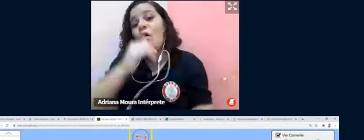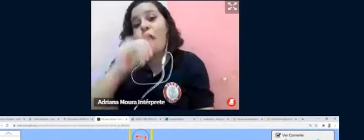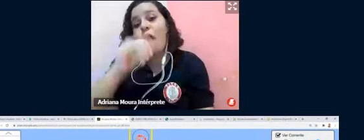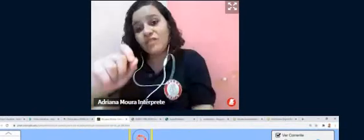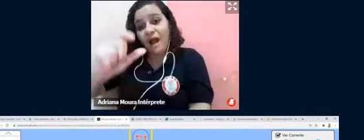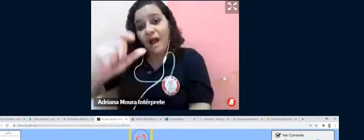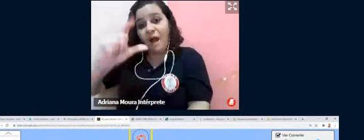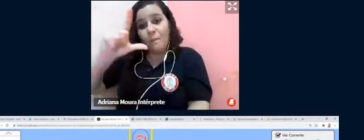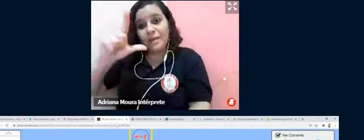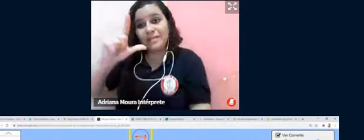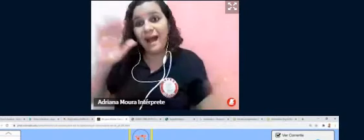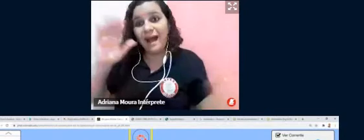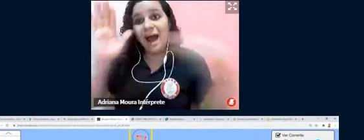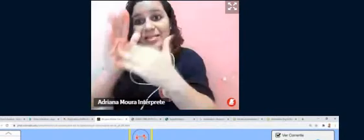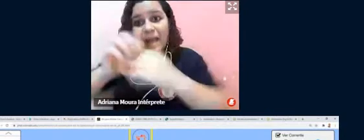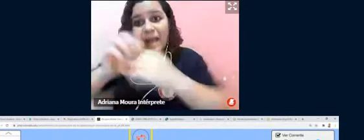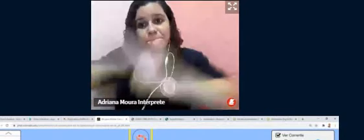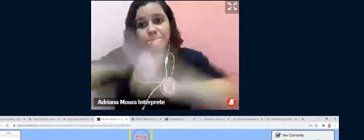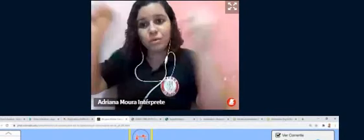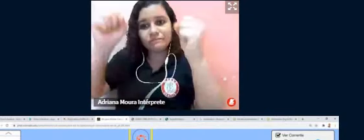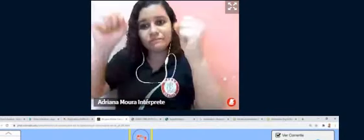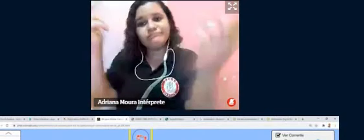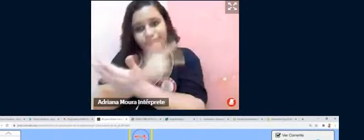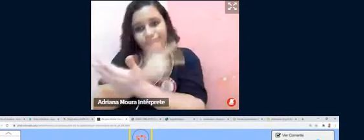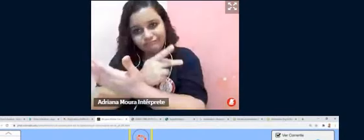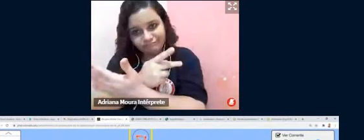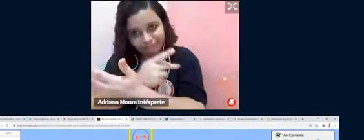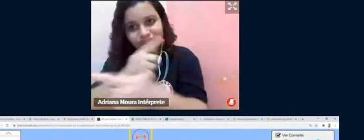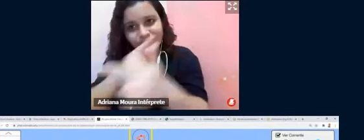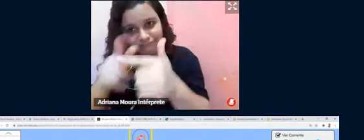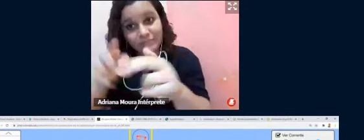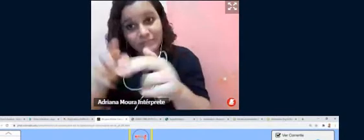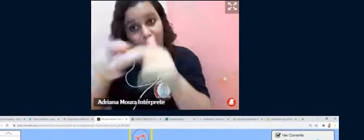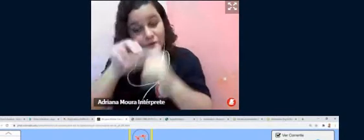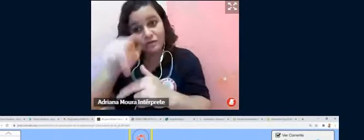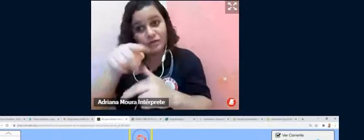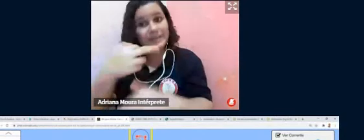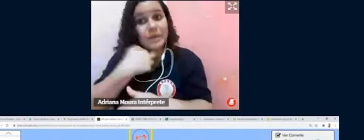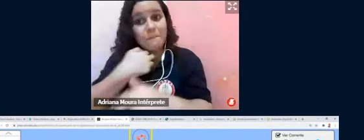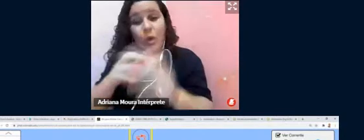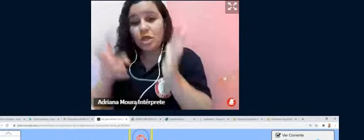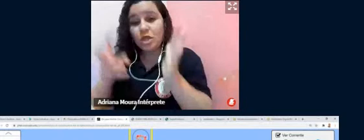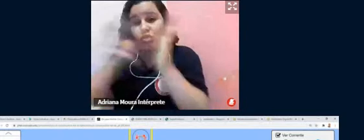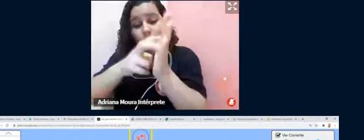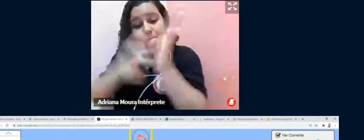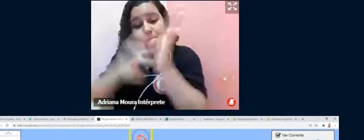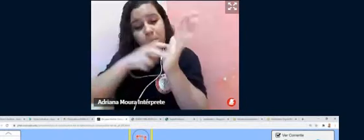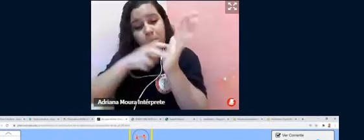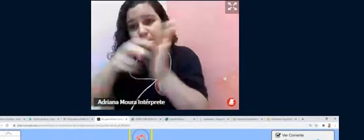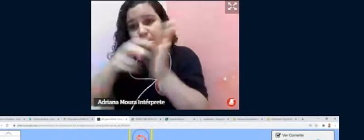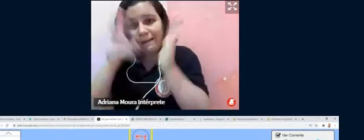hora que... E é por essa razão que você não deve, sob hipótese alguma, sair colocando muitos dispositivos na mesma